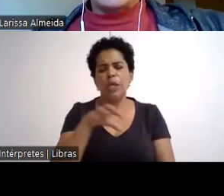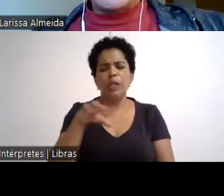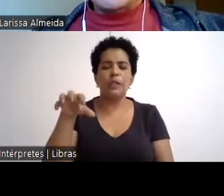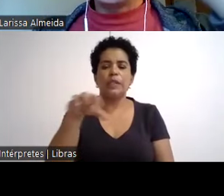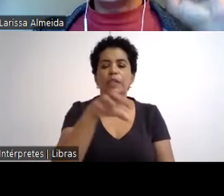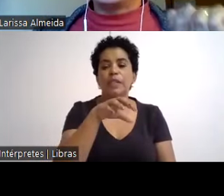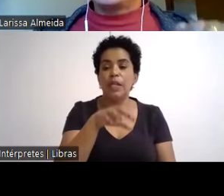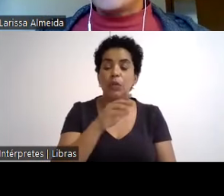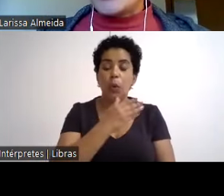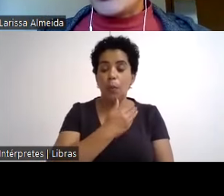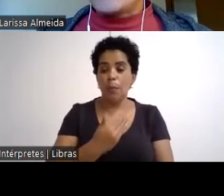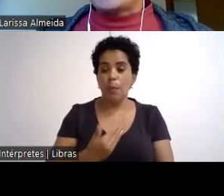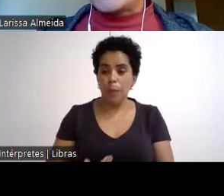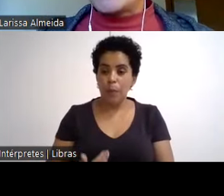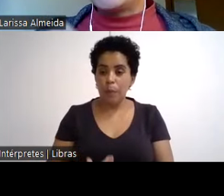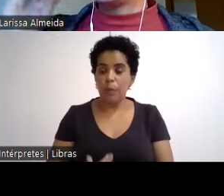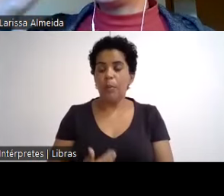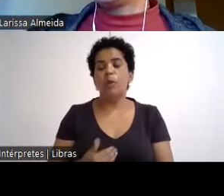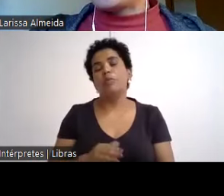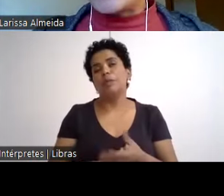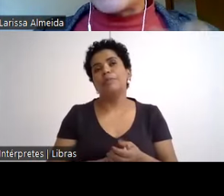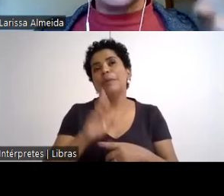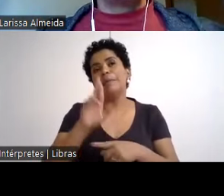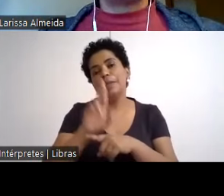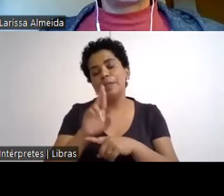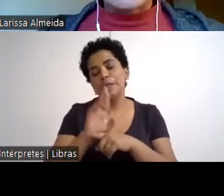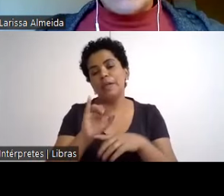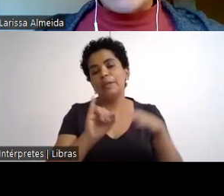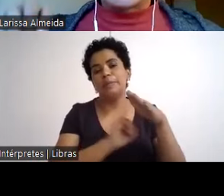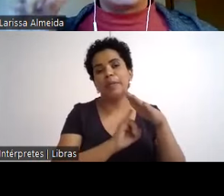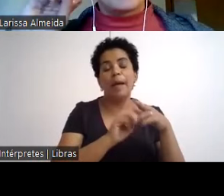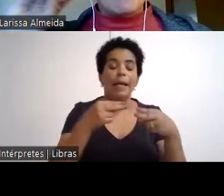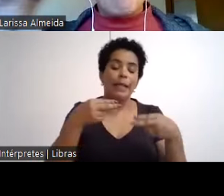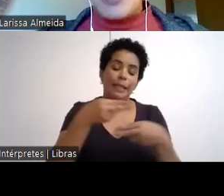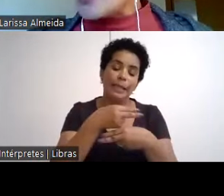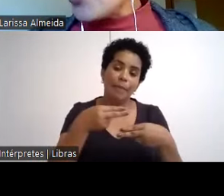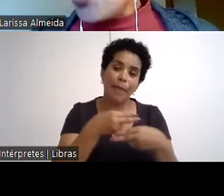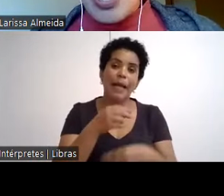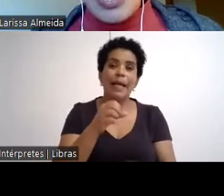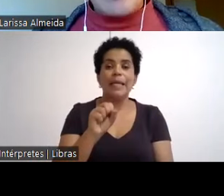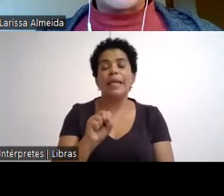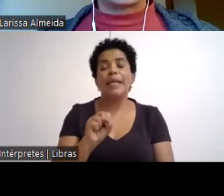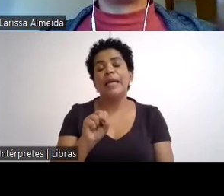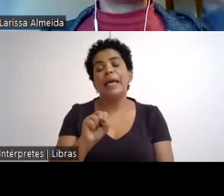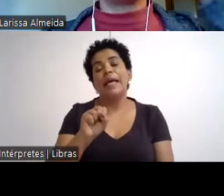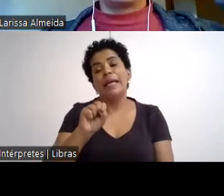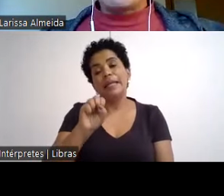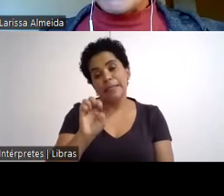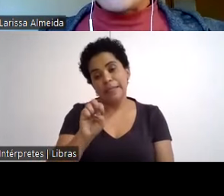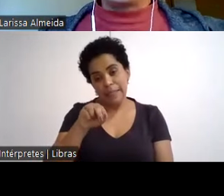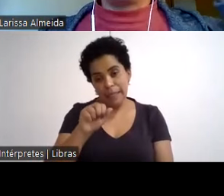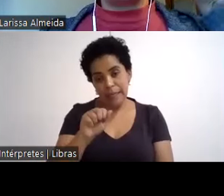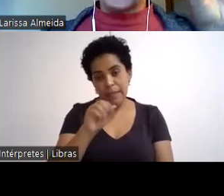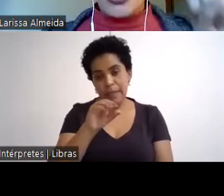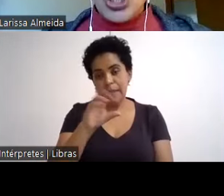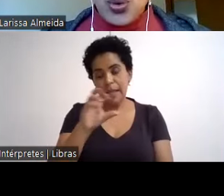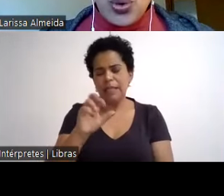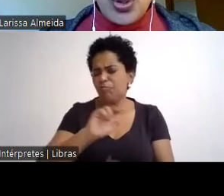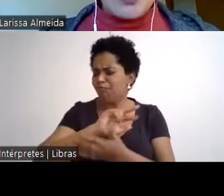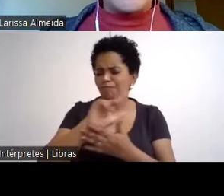tinha representantes das instituições parceiras, que eram SEBRAE, SENAC, vários representantes, tinha